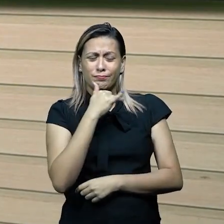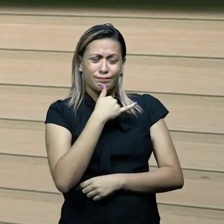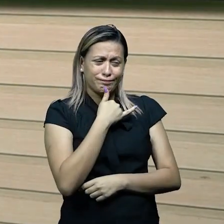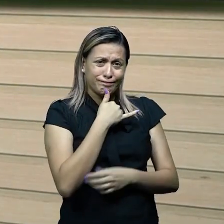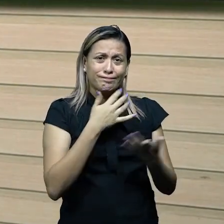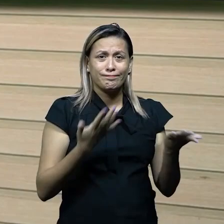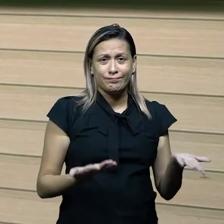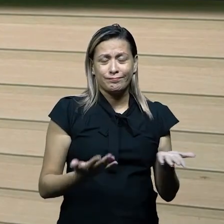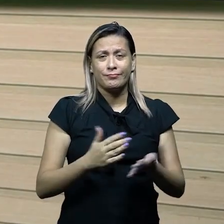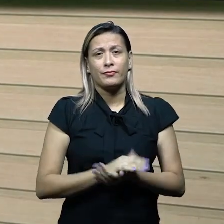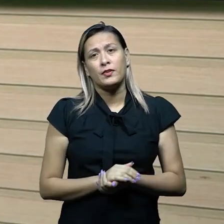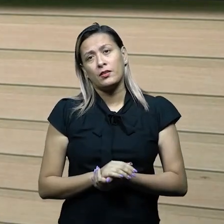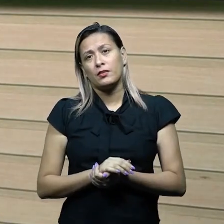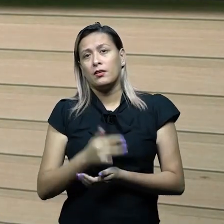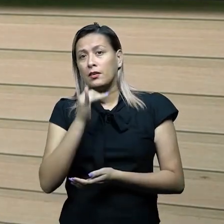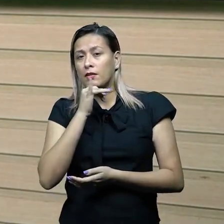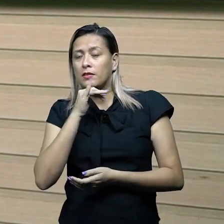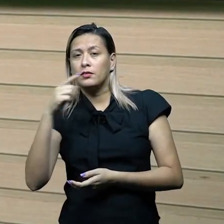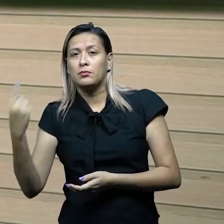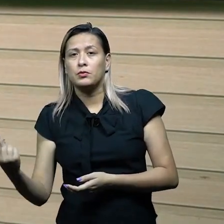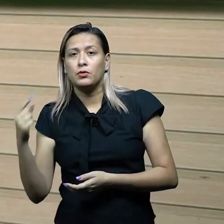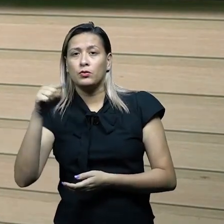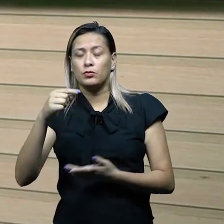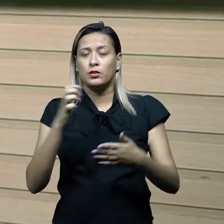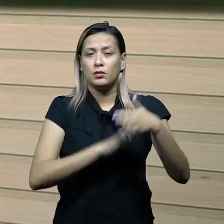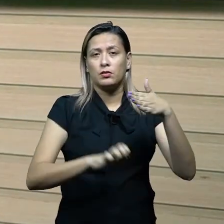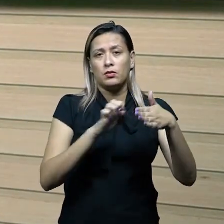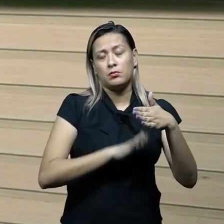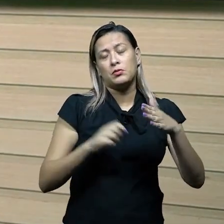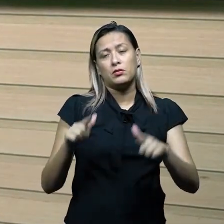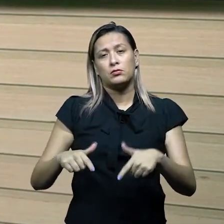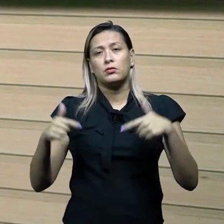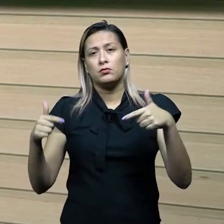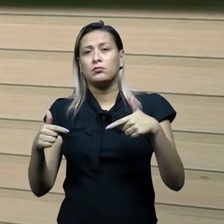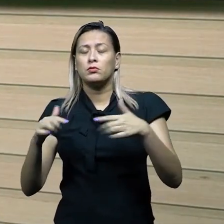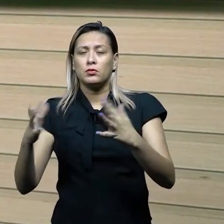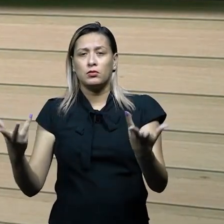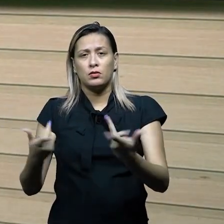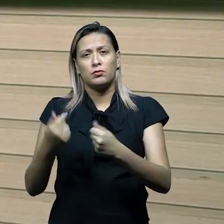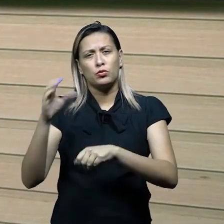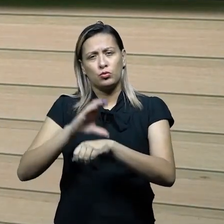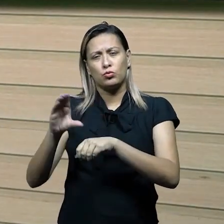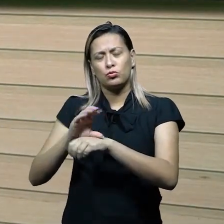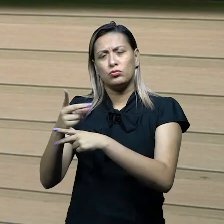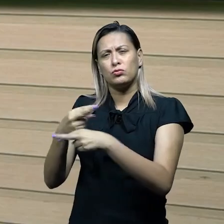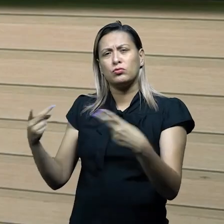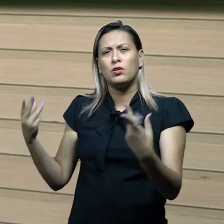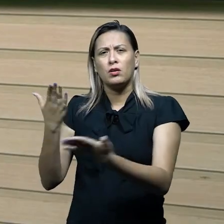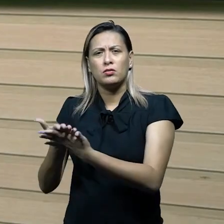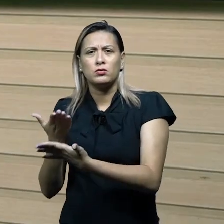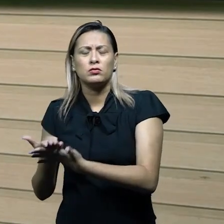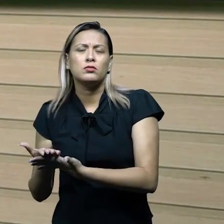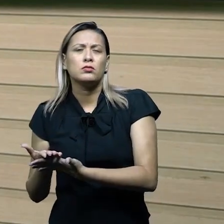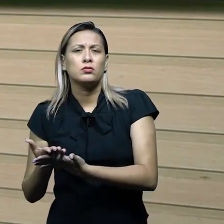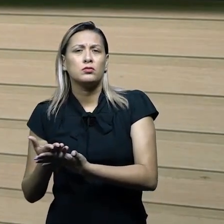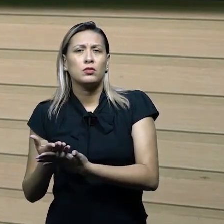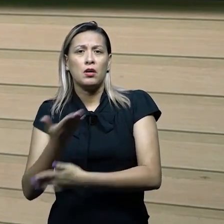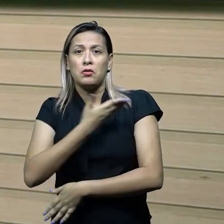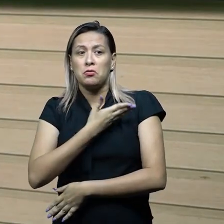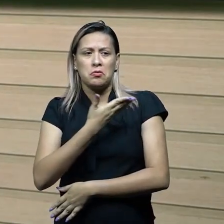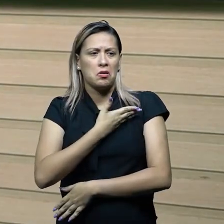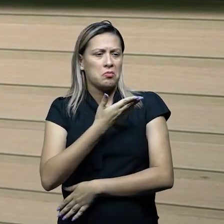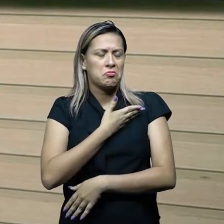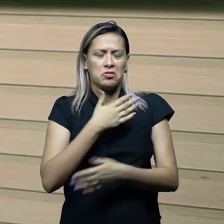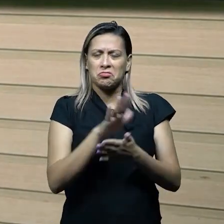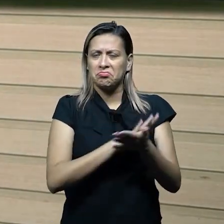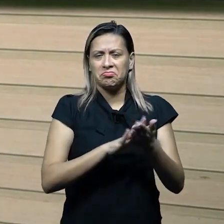Um outro exemplo, você está lá numa empresa, você se graduou, se especializou, fez diversos cursos, se qualificou de uma forma geral, e o seu